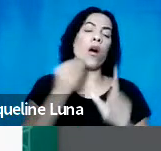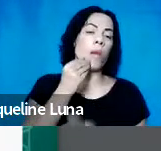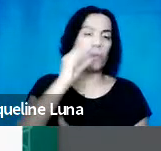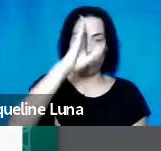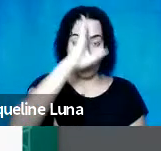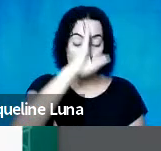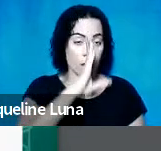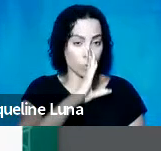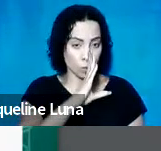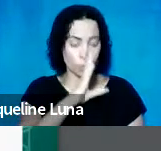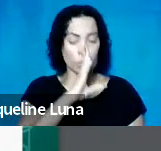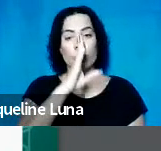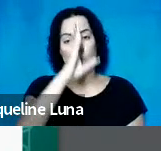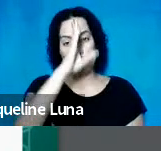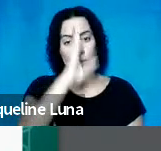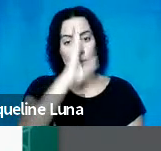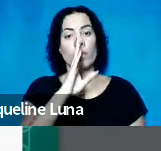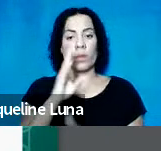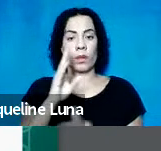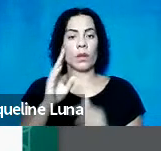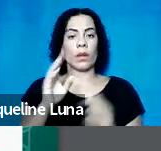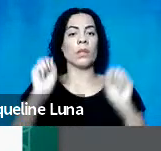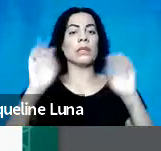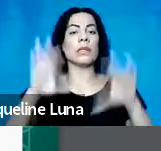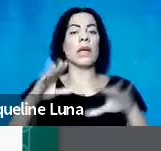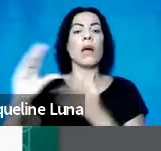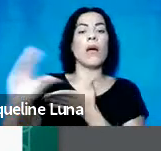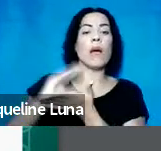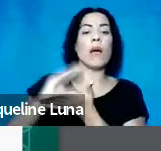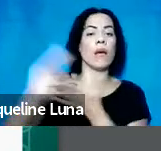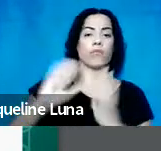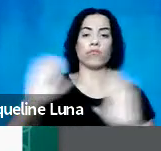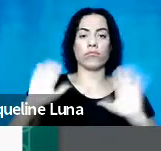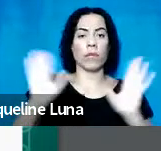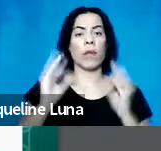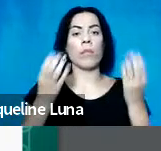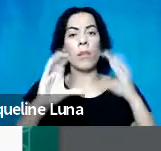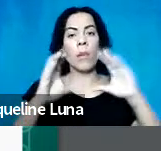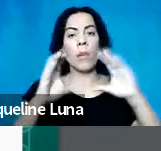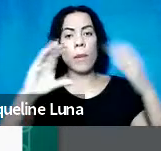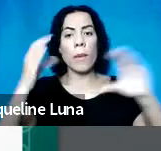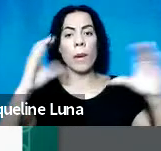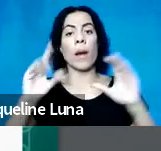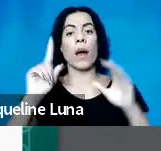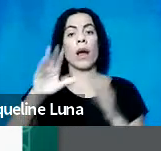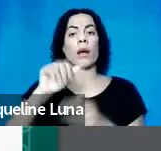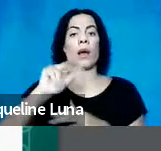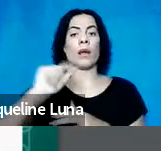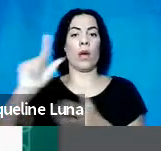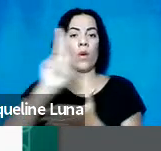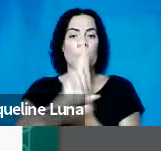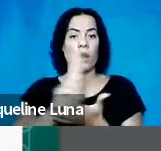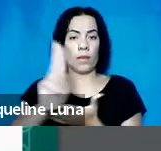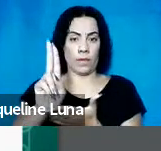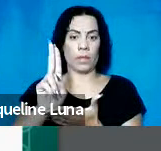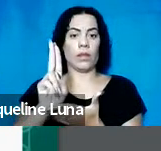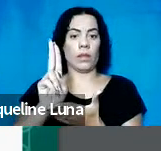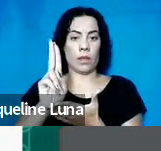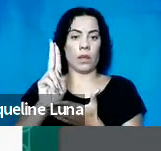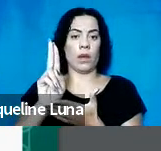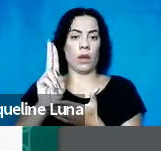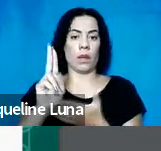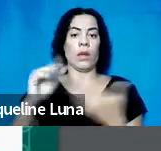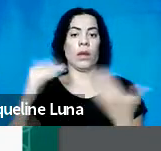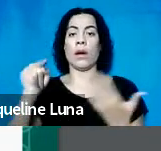né, sem fins lucrativos para exibição assim, para os canais universitários. Então, esses canais universitários estão no